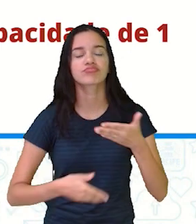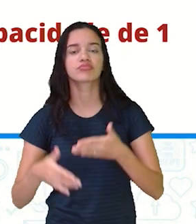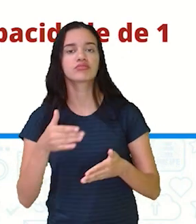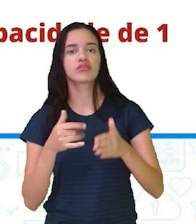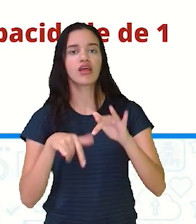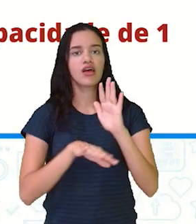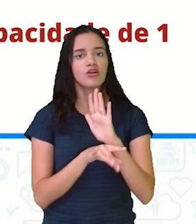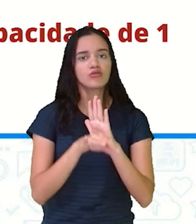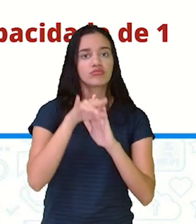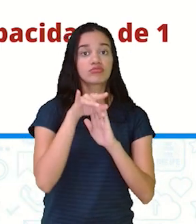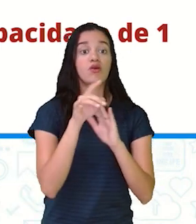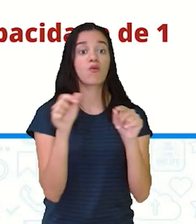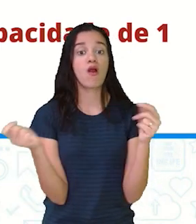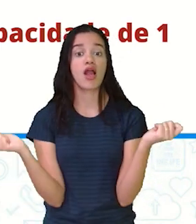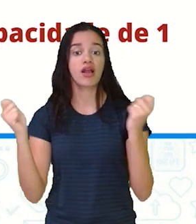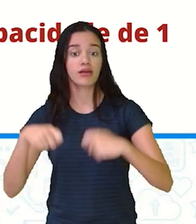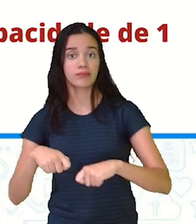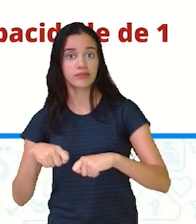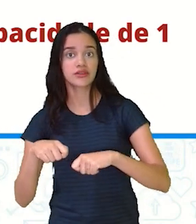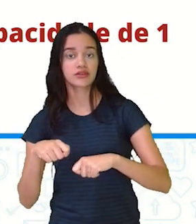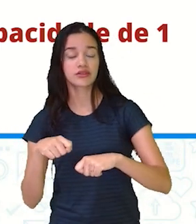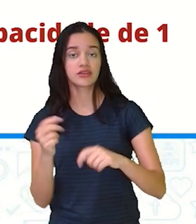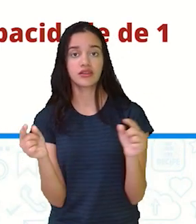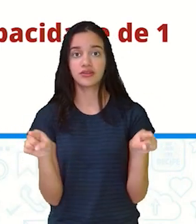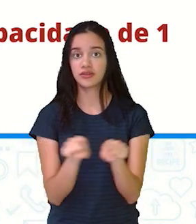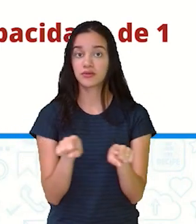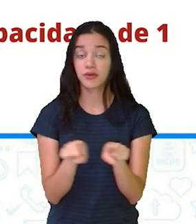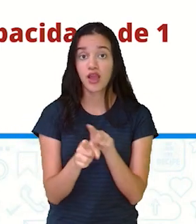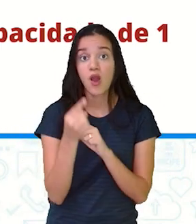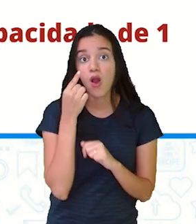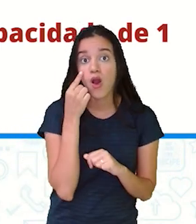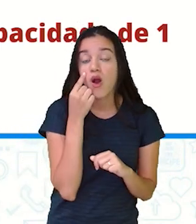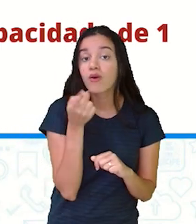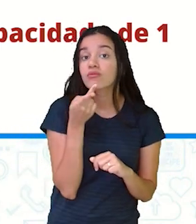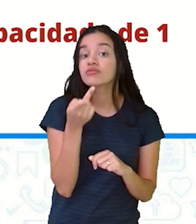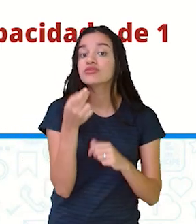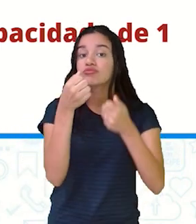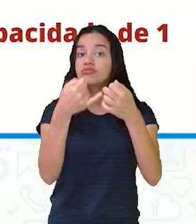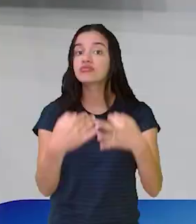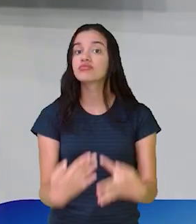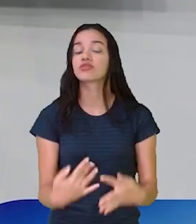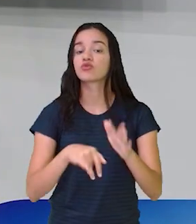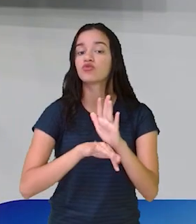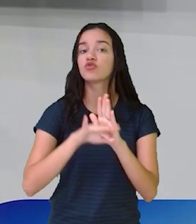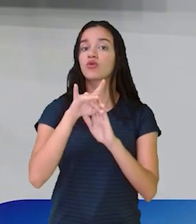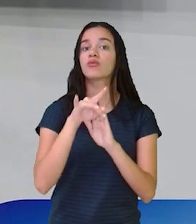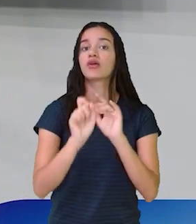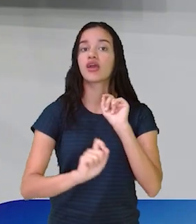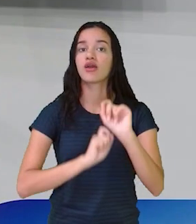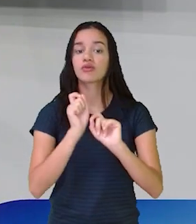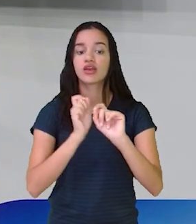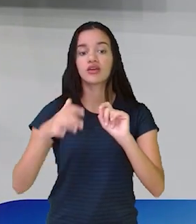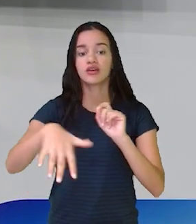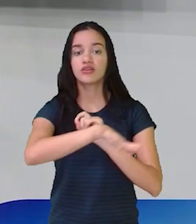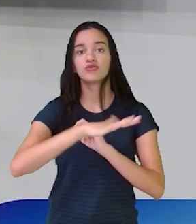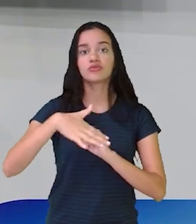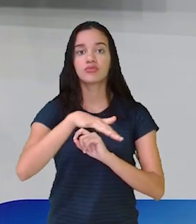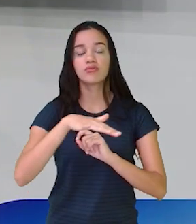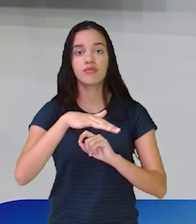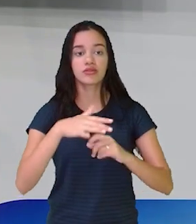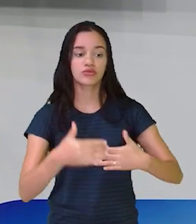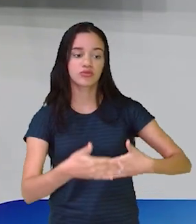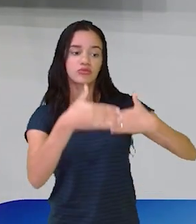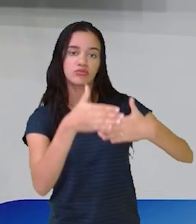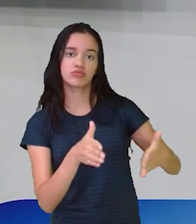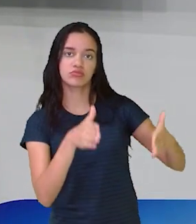volume com a capacidade de um sólido geométrico. Gente, quando eu falo de volume, é o espaço que cabe